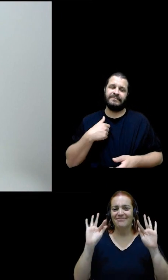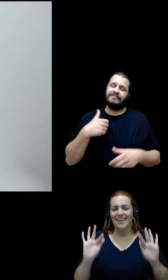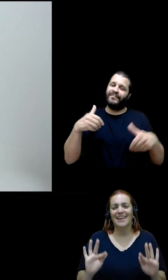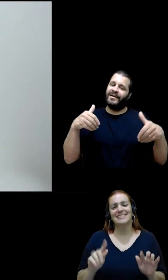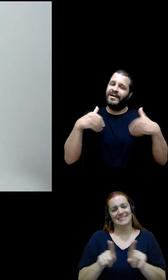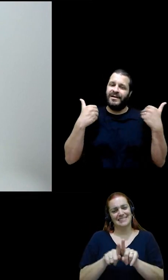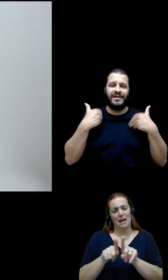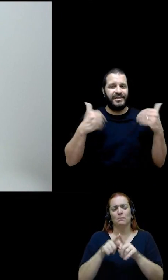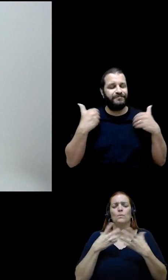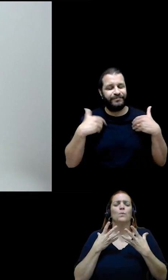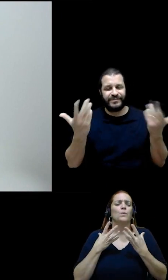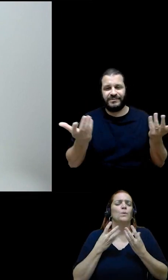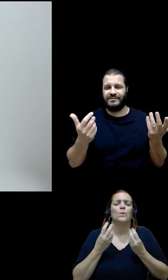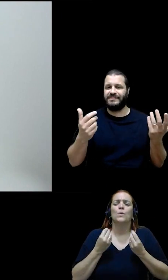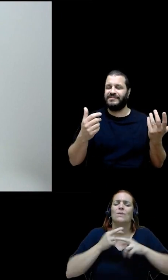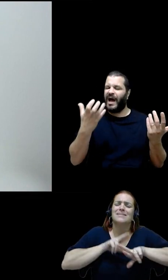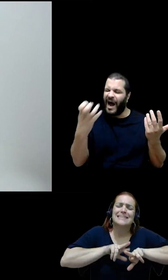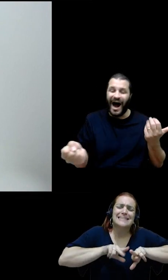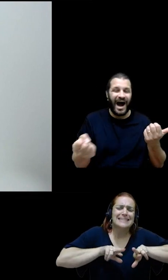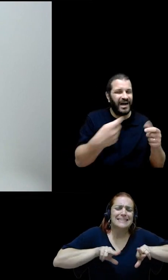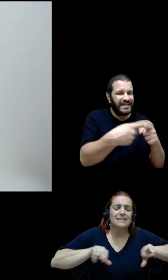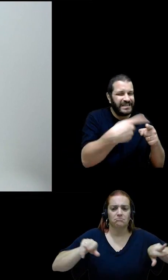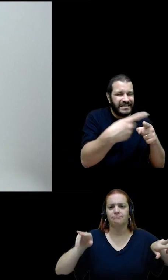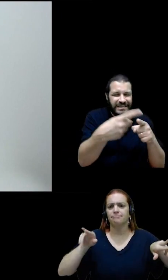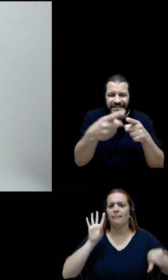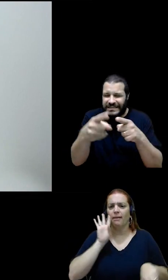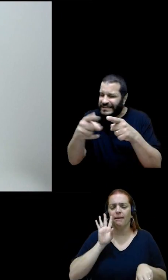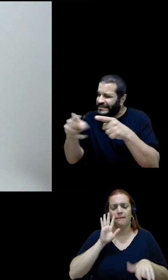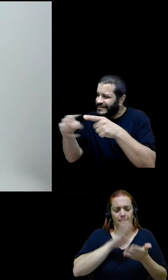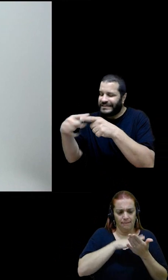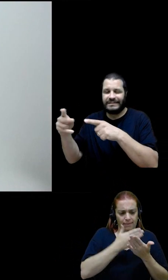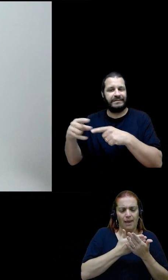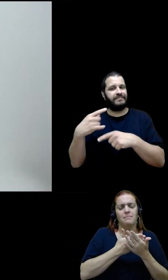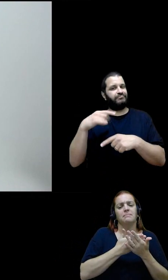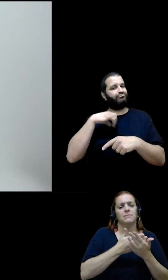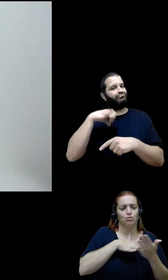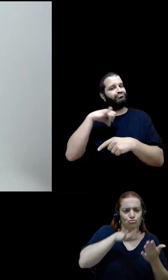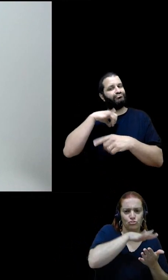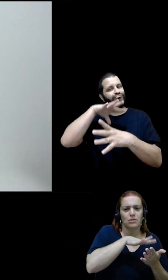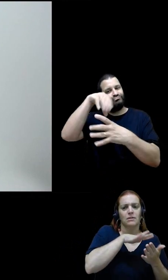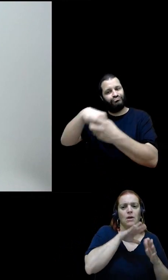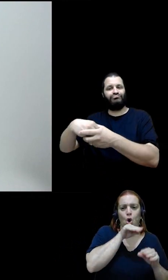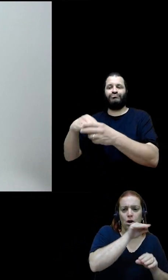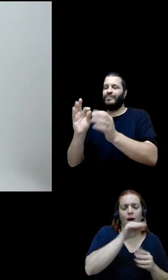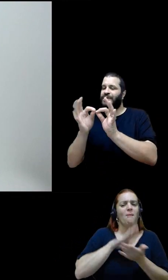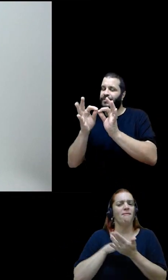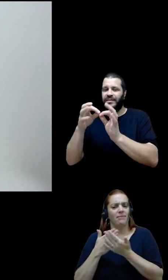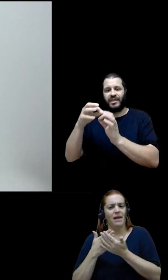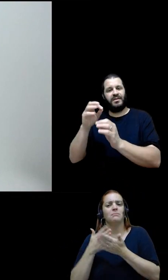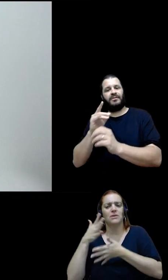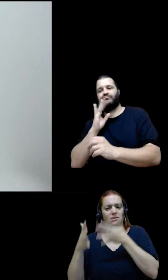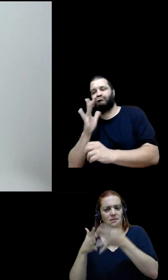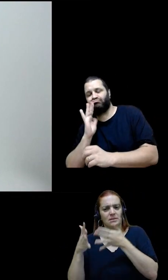Tem muitas coisas bacanas que a gente está produzindo aqui, não só os intérpretes de língua de sinais, mas os intérpretes como um todo. Eu acho